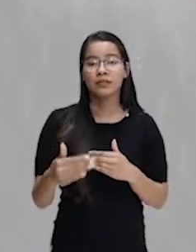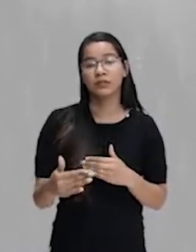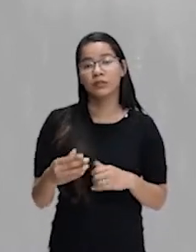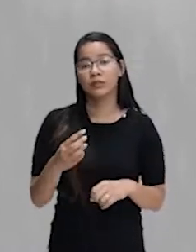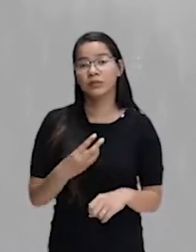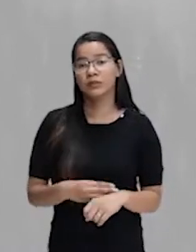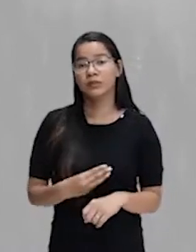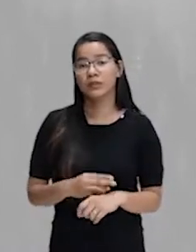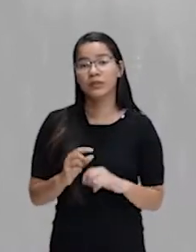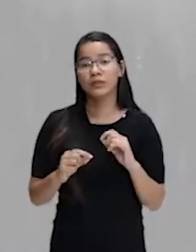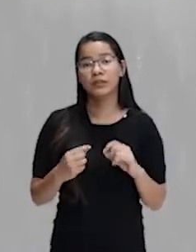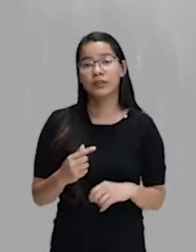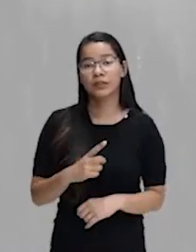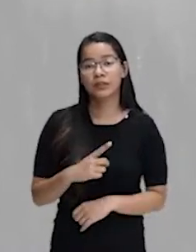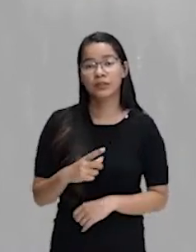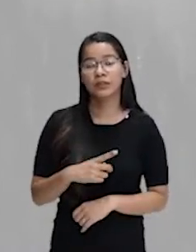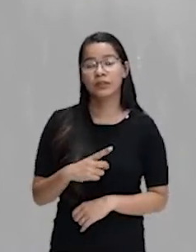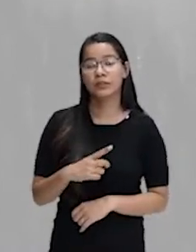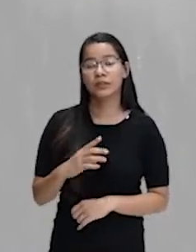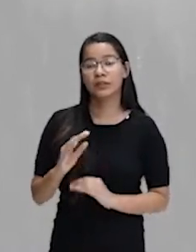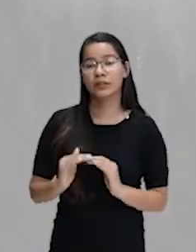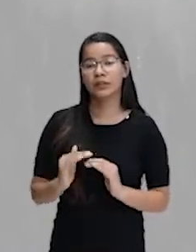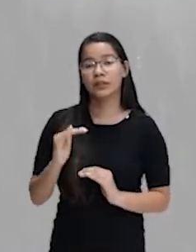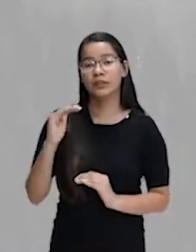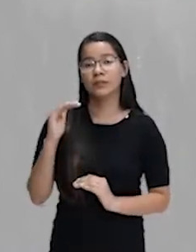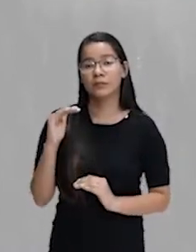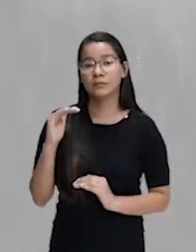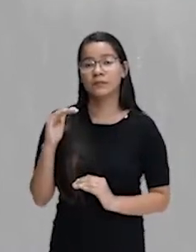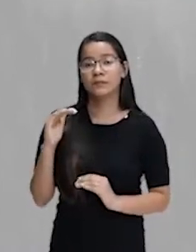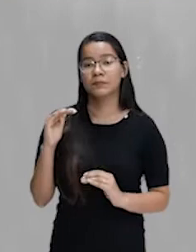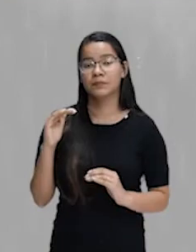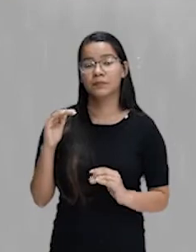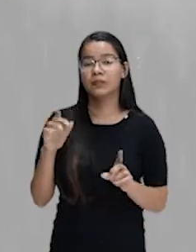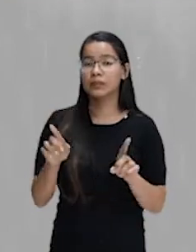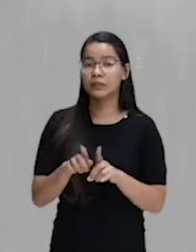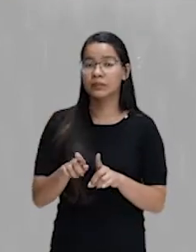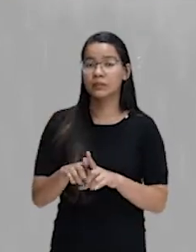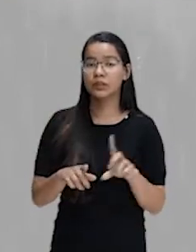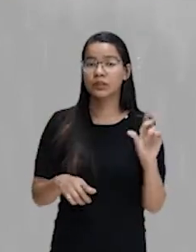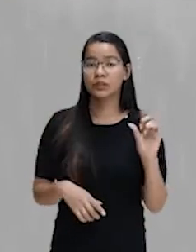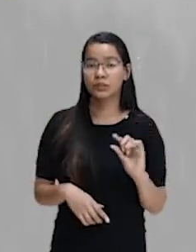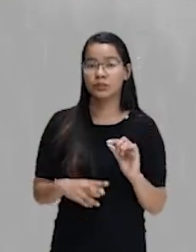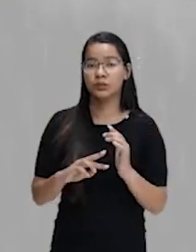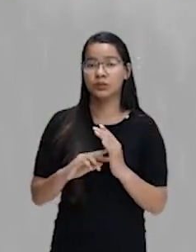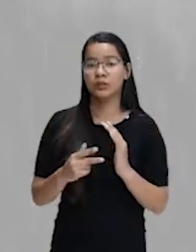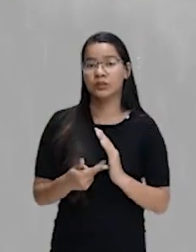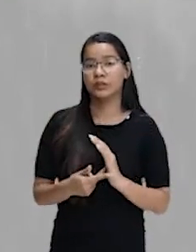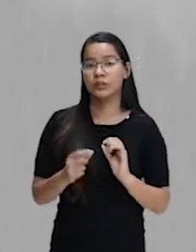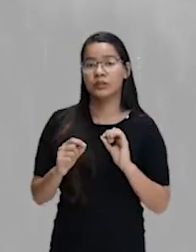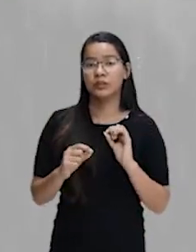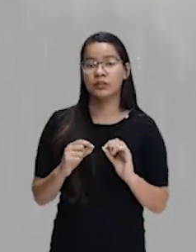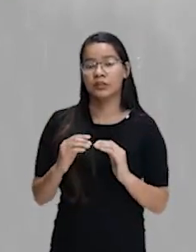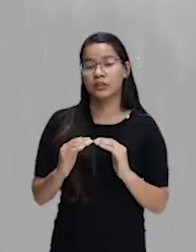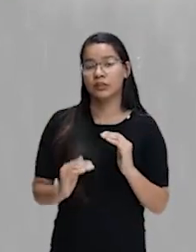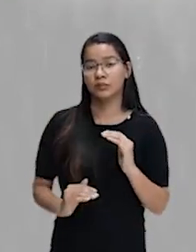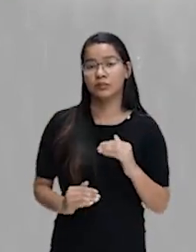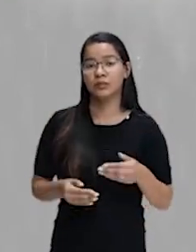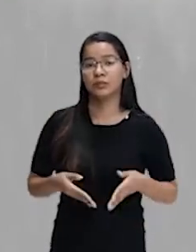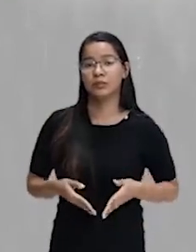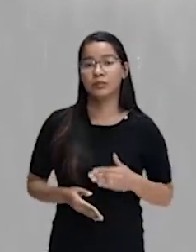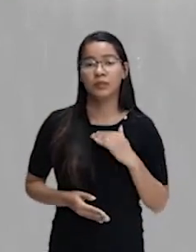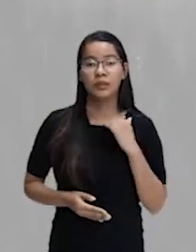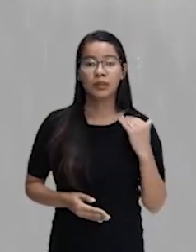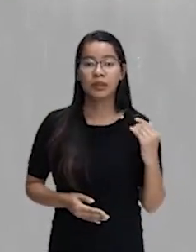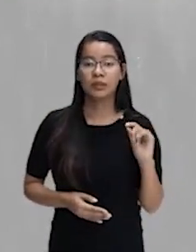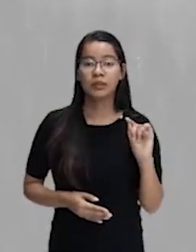que eu tenho uma taxa de natalidade alta e uma diminuição significativa da taxa de mortalidade. E